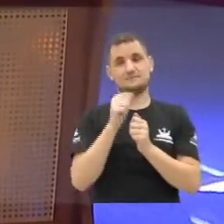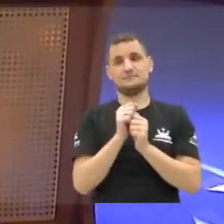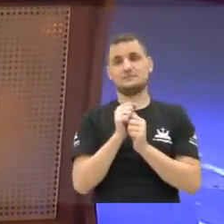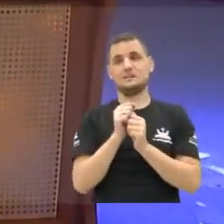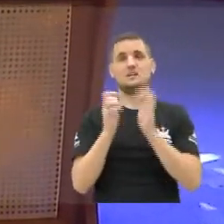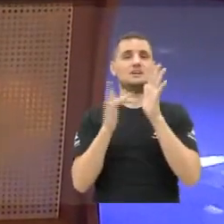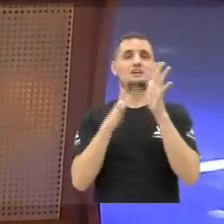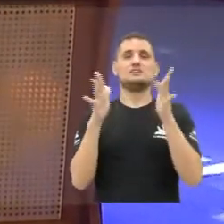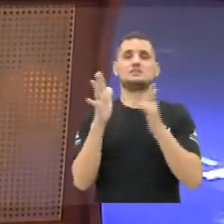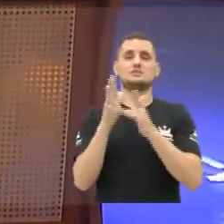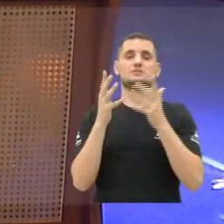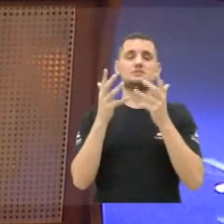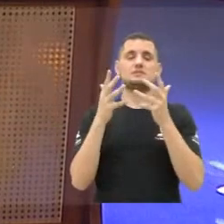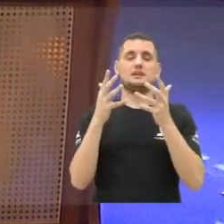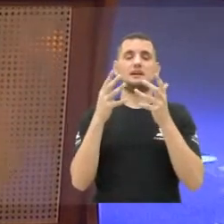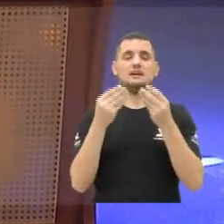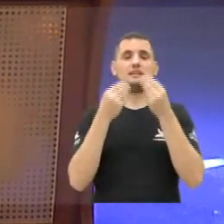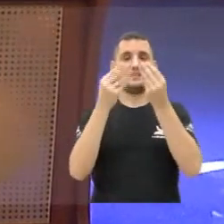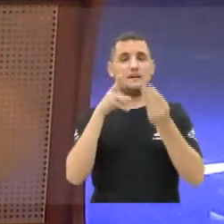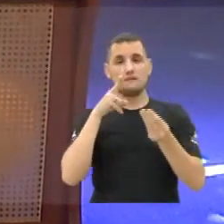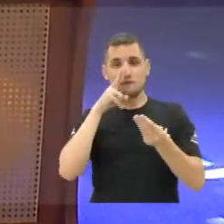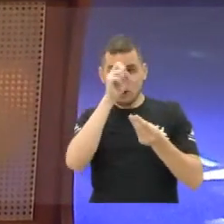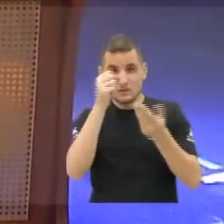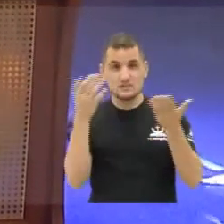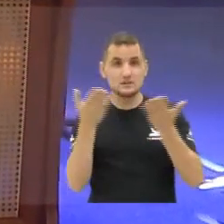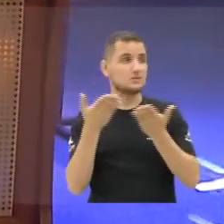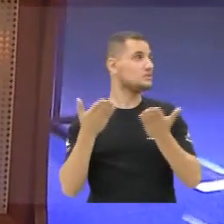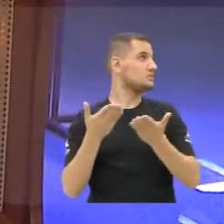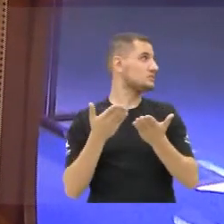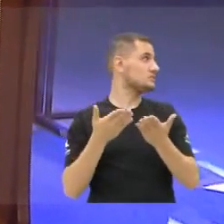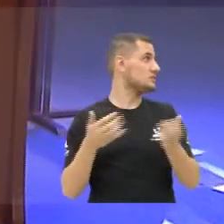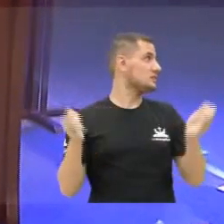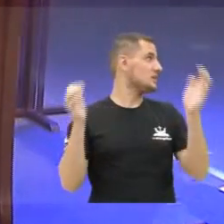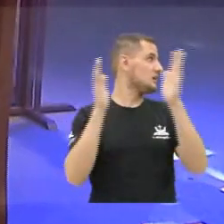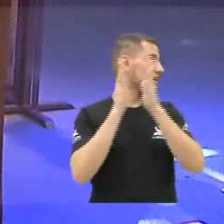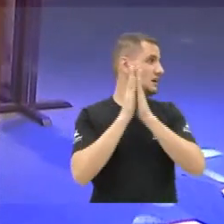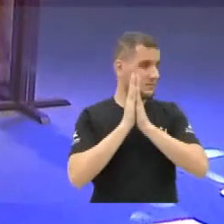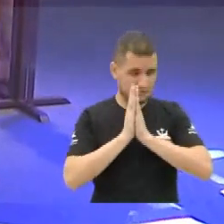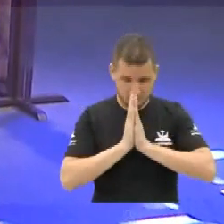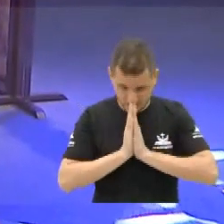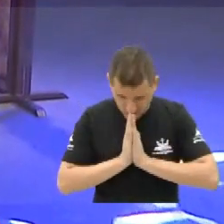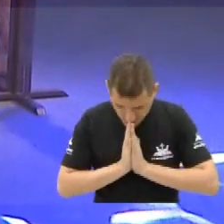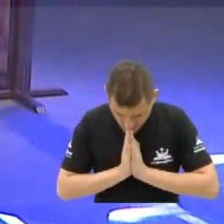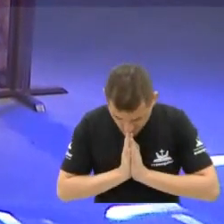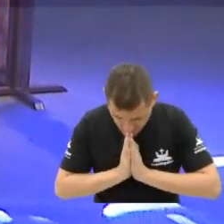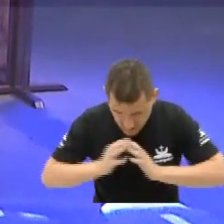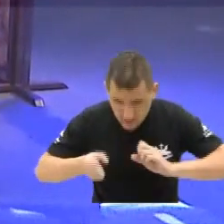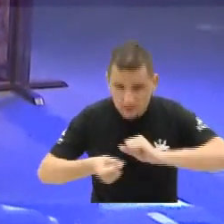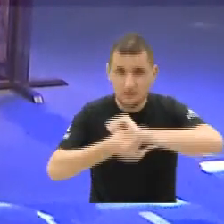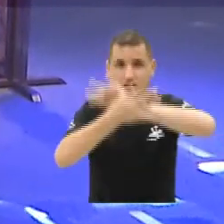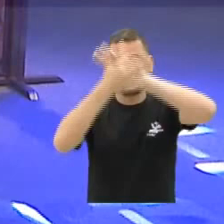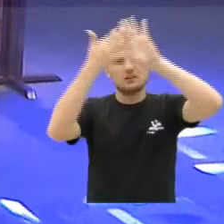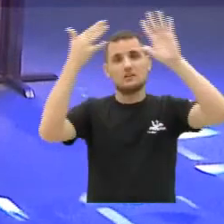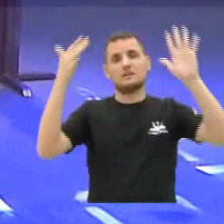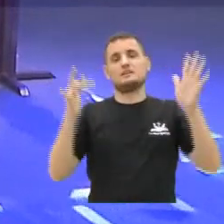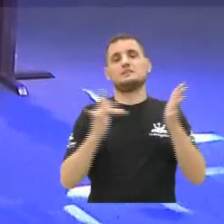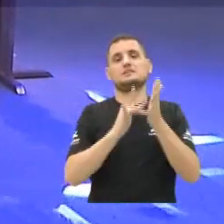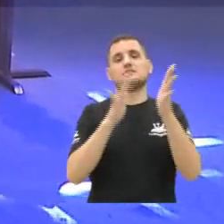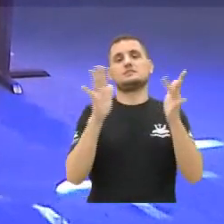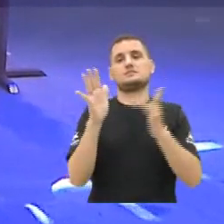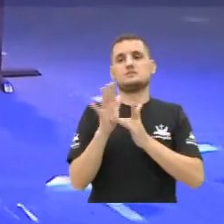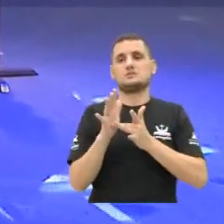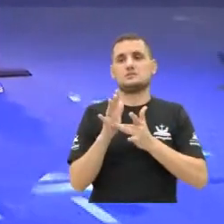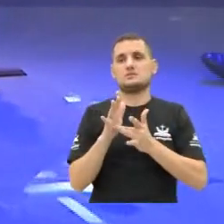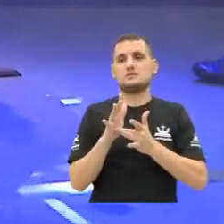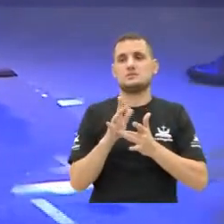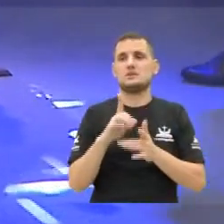Ele está te levantando essa noite. Amém, Jesus. Glória a ti, Jesus. Amém. Aqui na